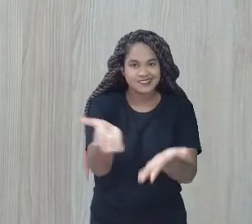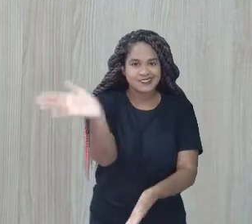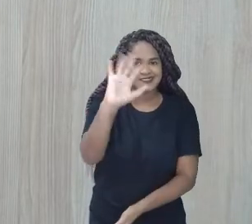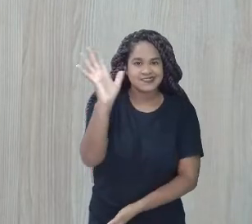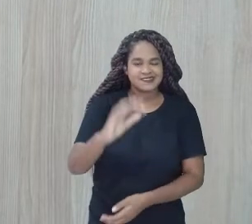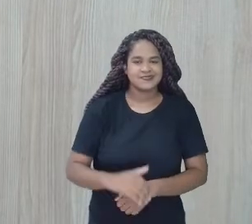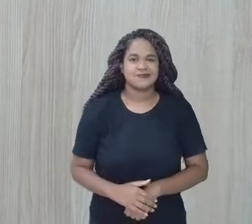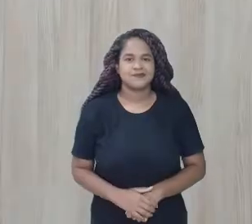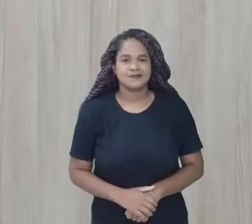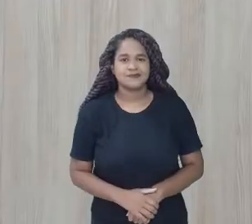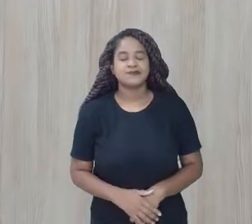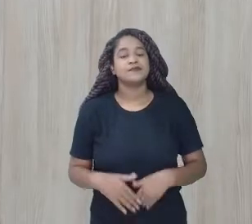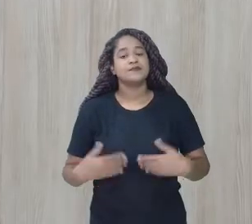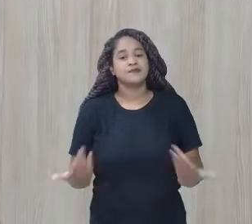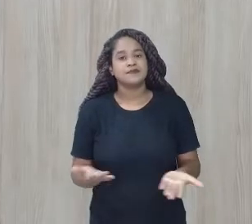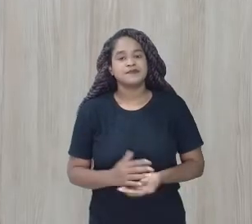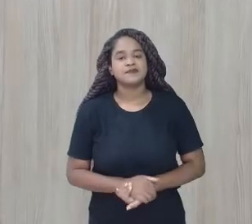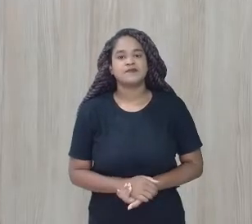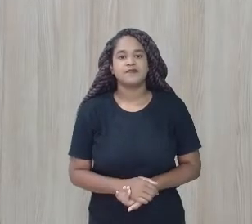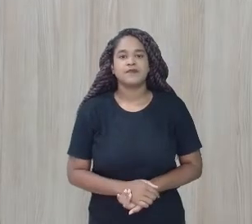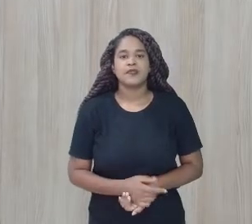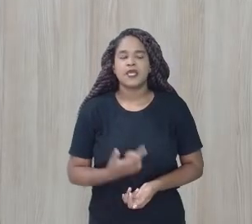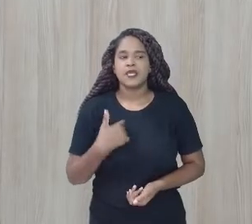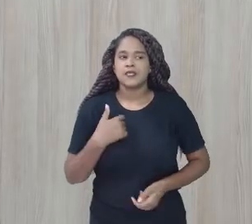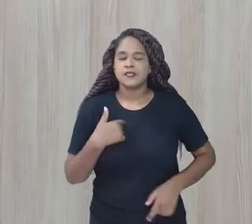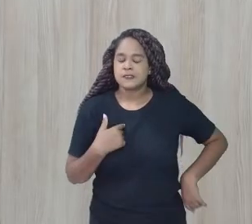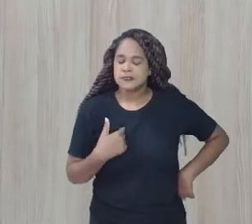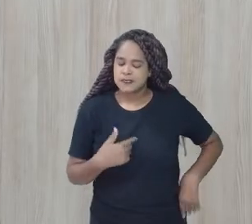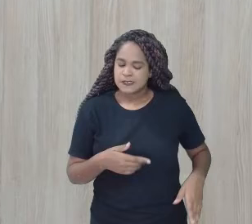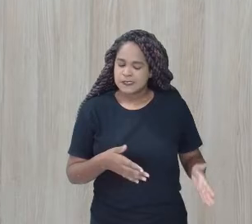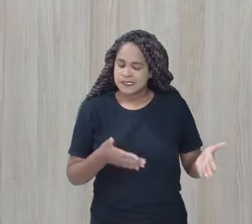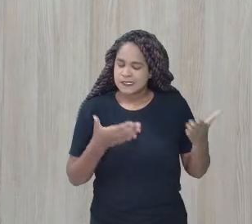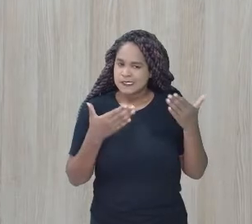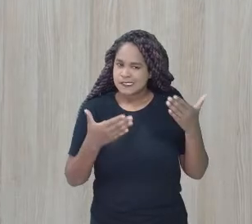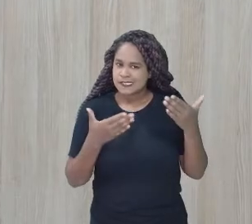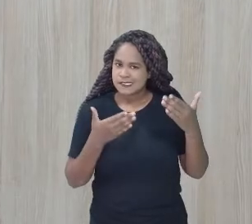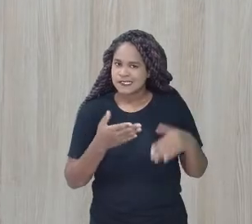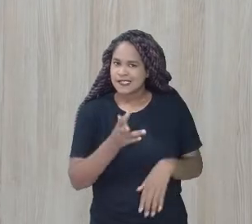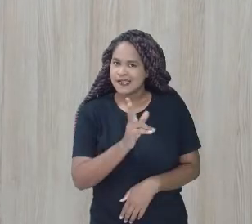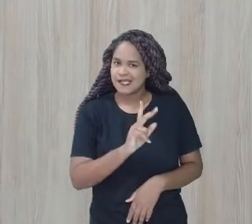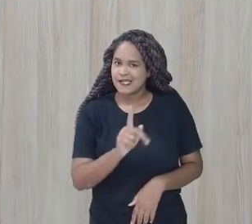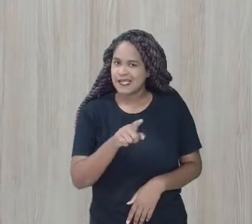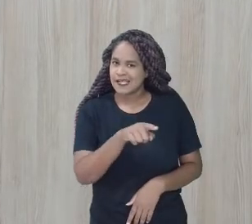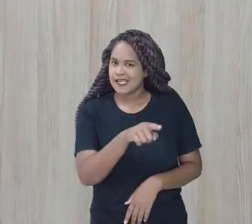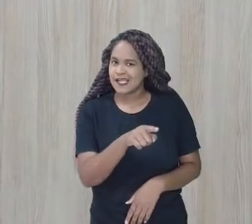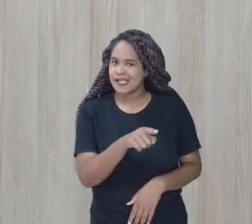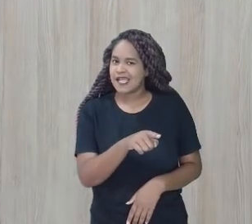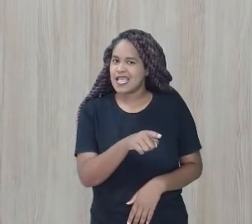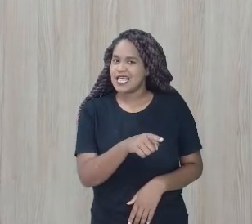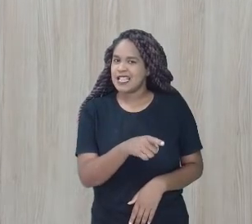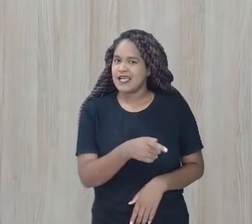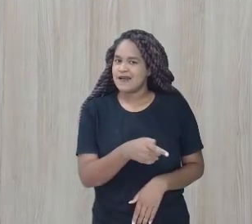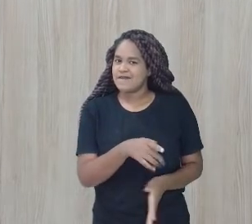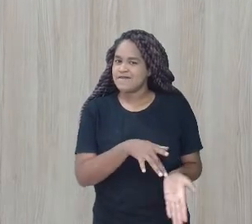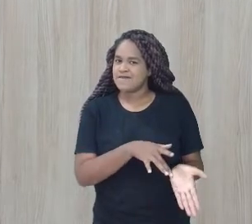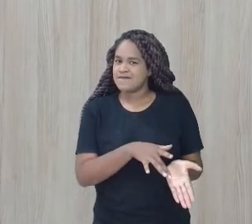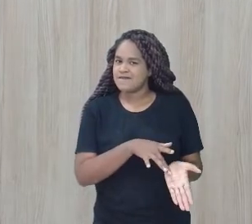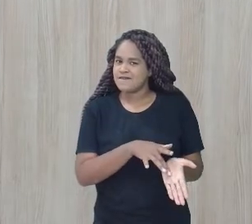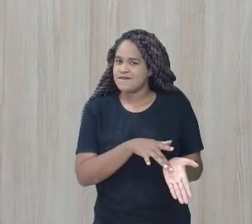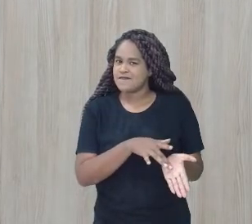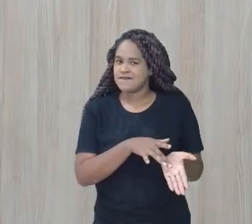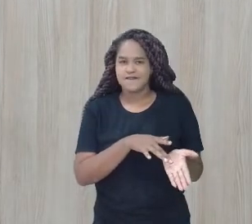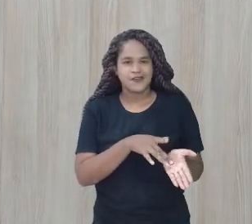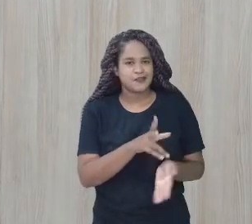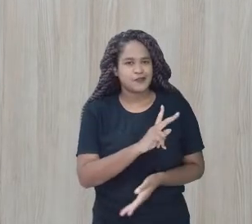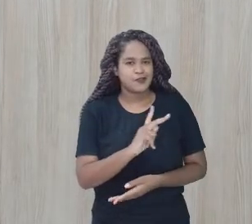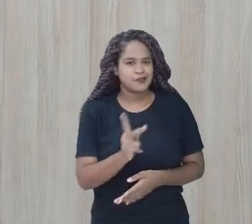Tchau, tchau. Minha gente, eu desconfio seriamente que essa professora Vanessa, ela se disfarça de professora de sustentabilidade,